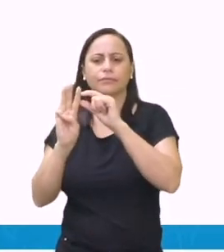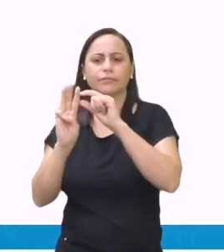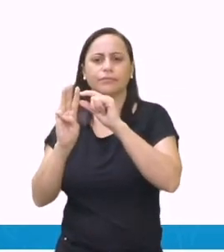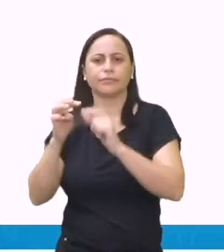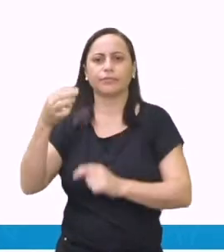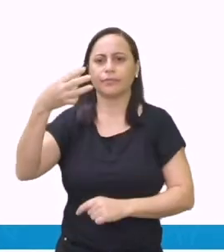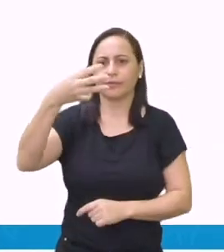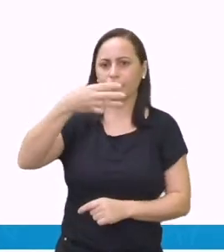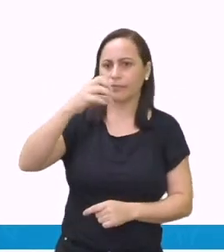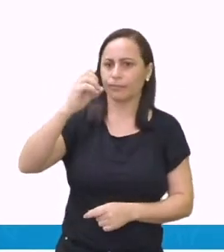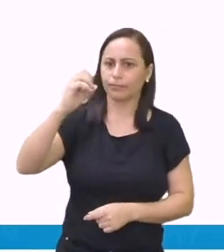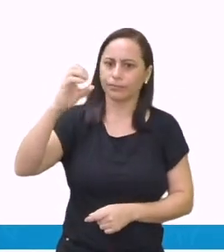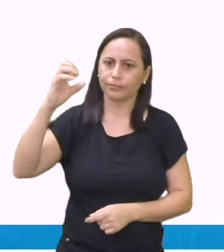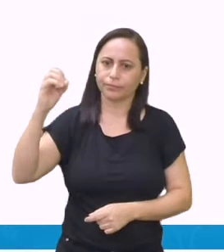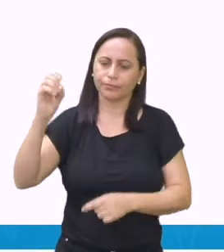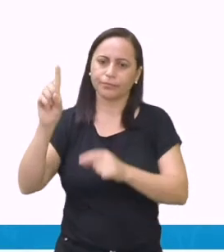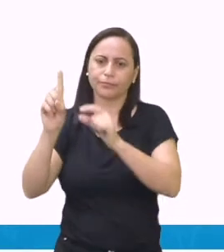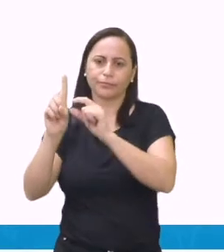300